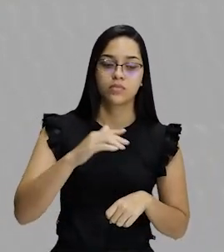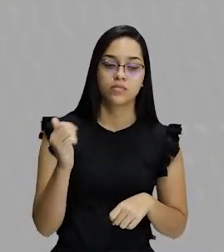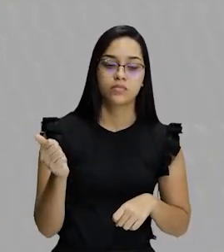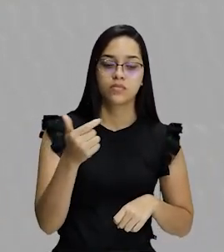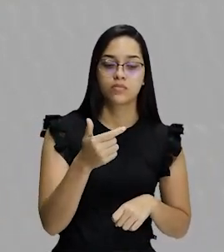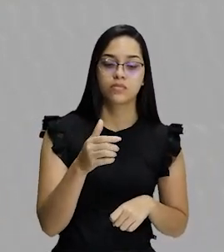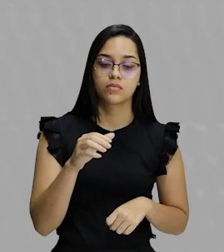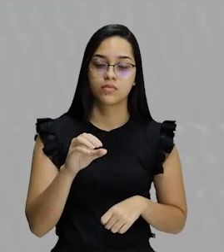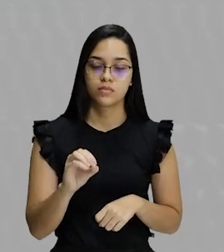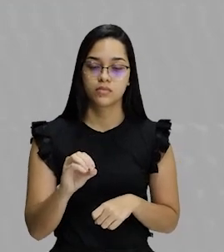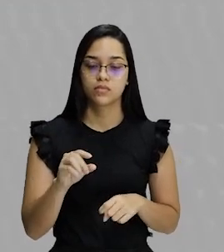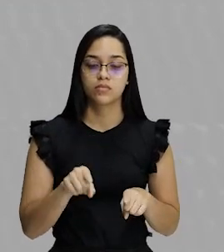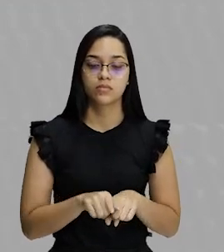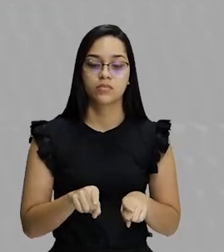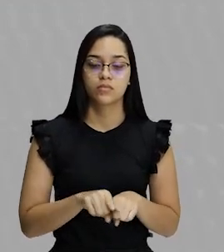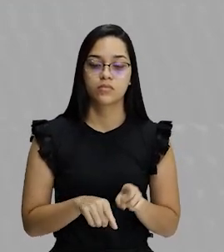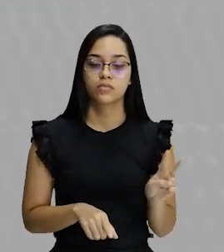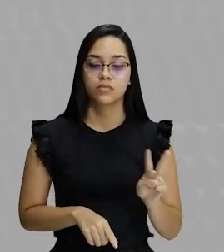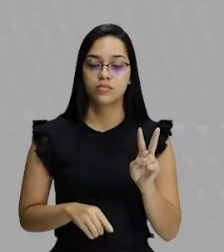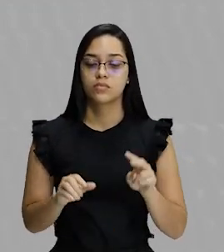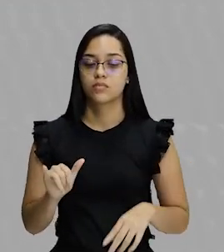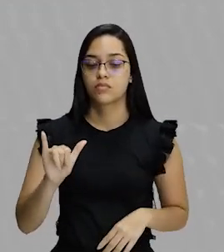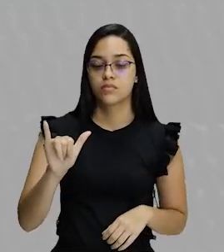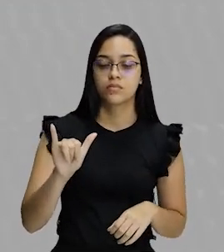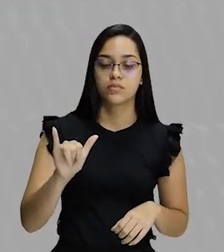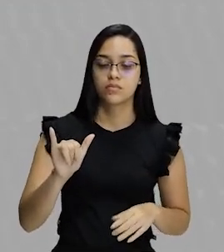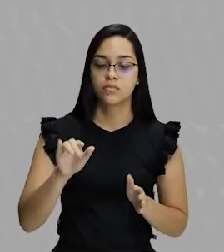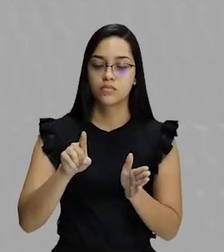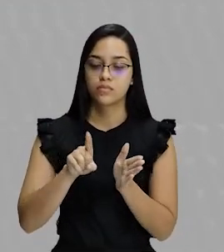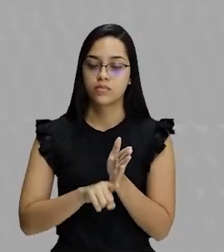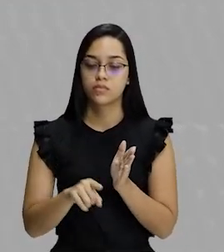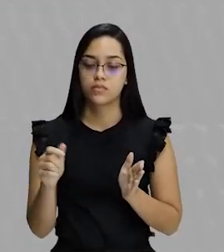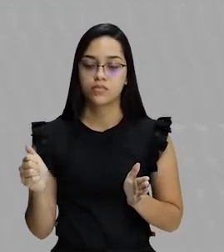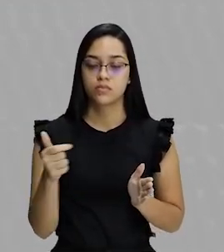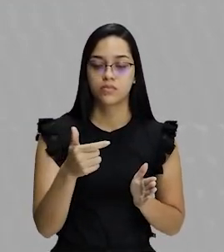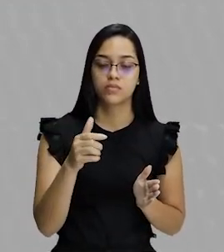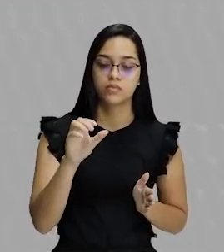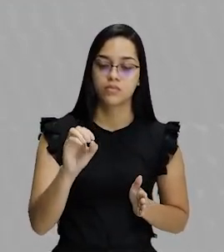zero e o valor de y é menor do que